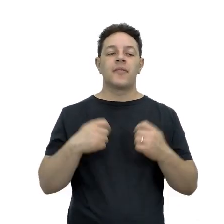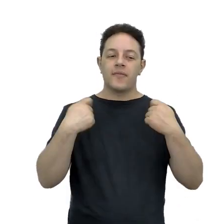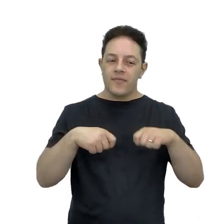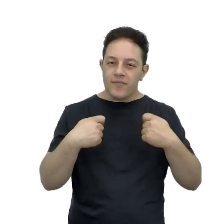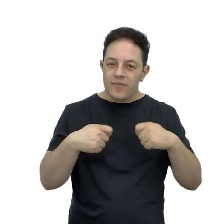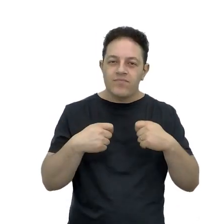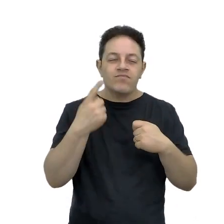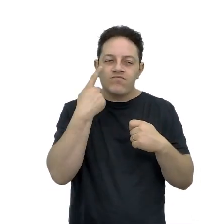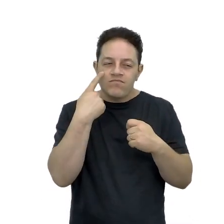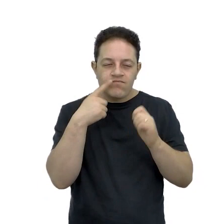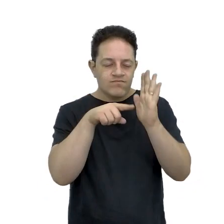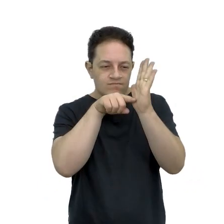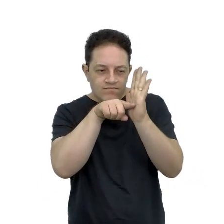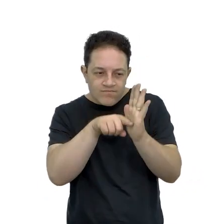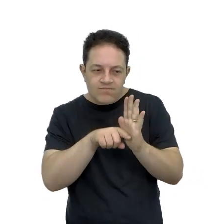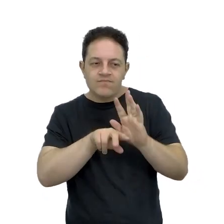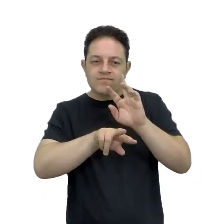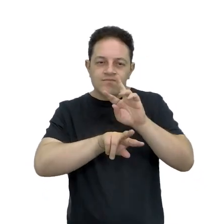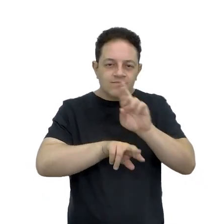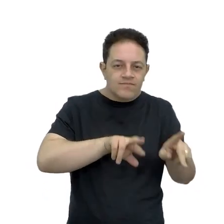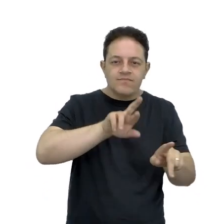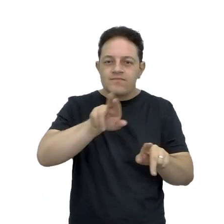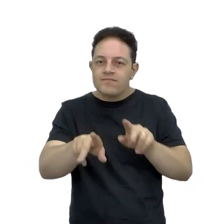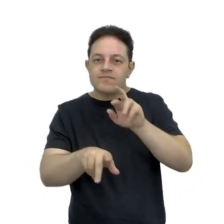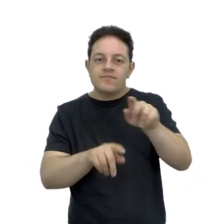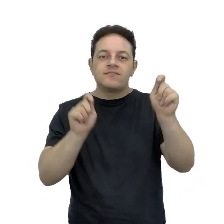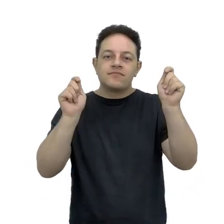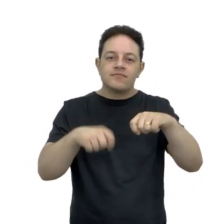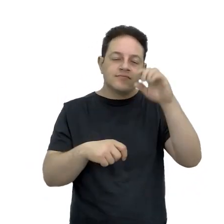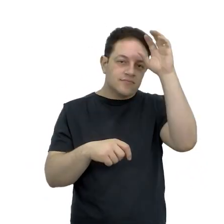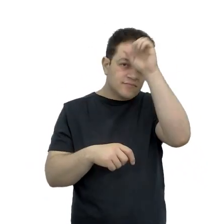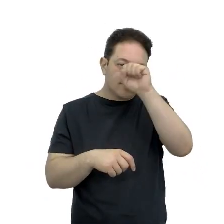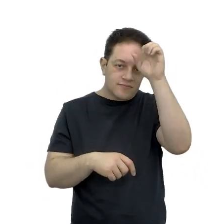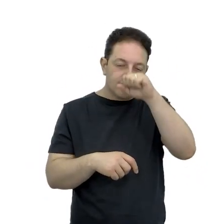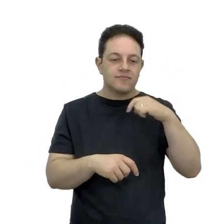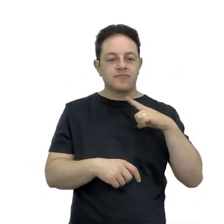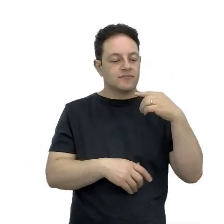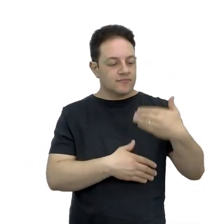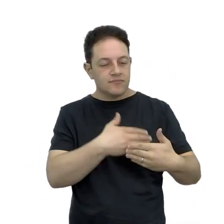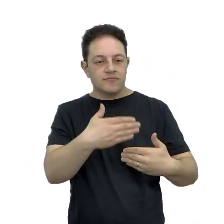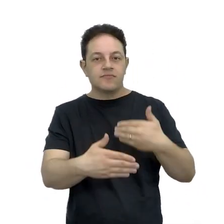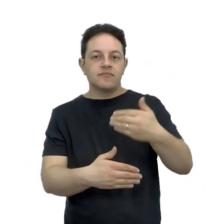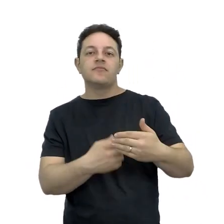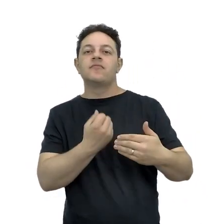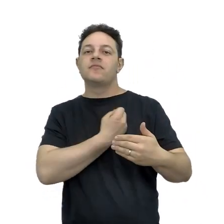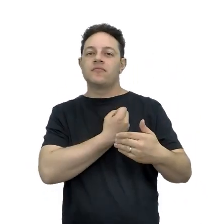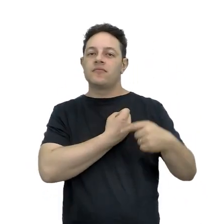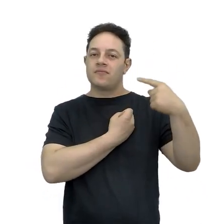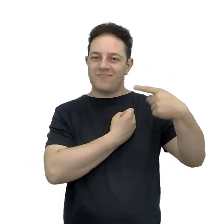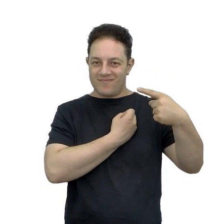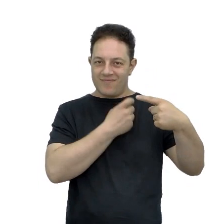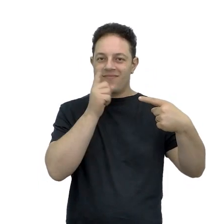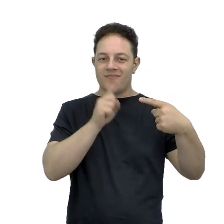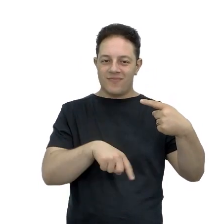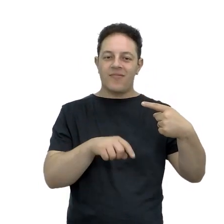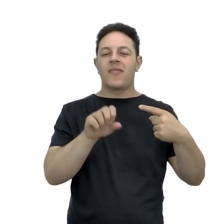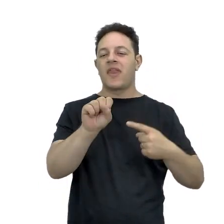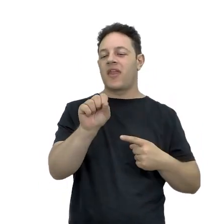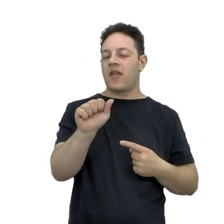explorar as possibilidades de aprendizagem presentes na sequência de atividades 1, a nossa